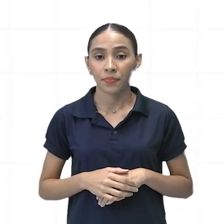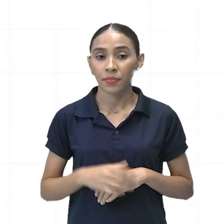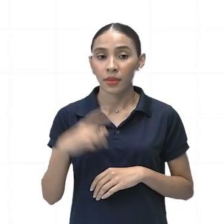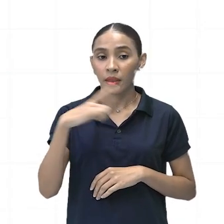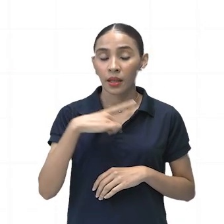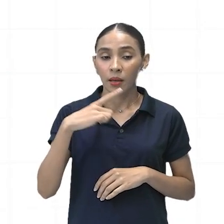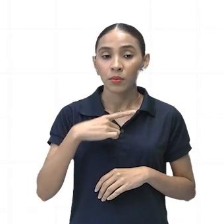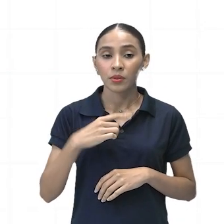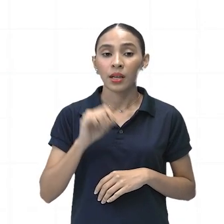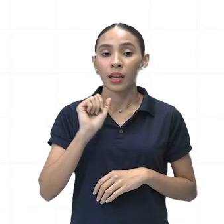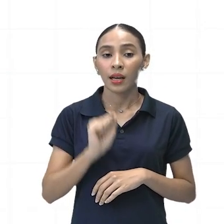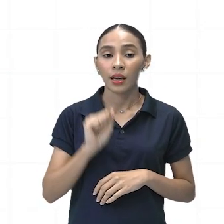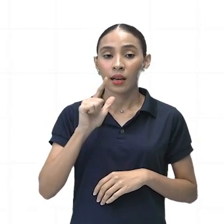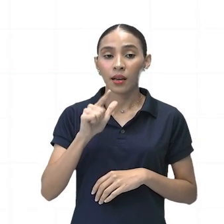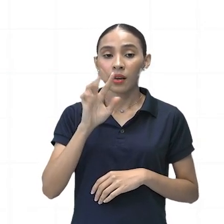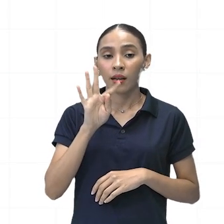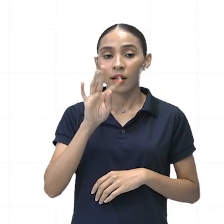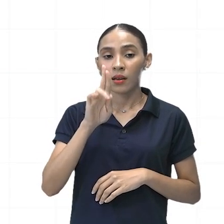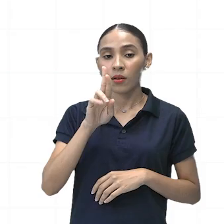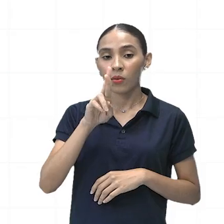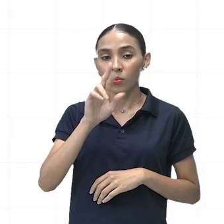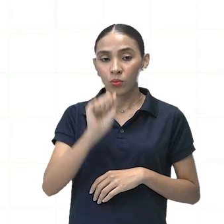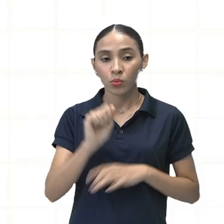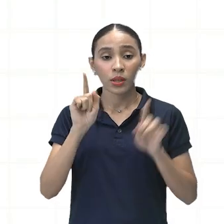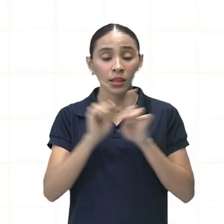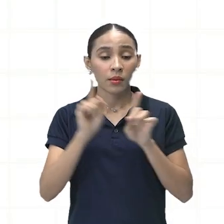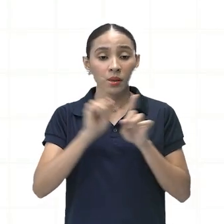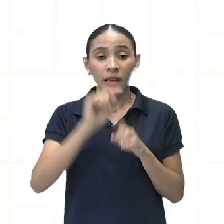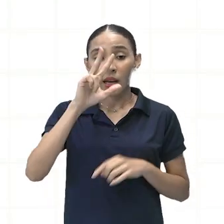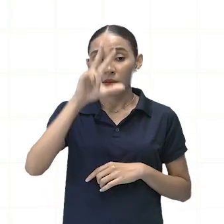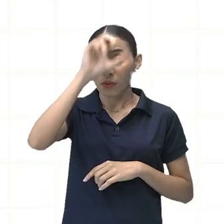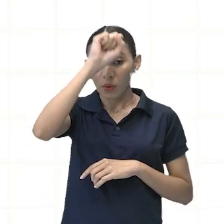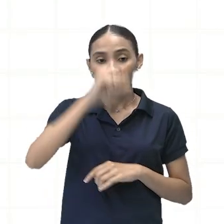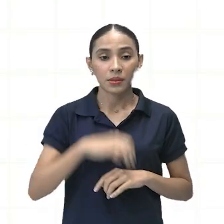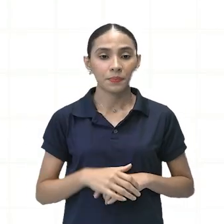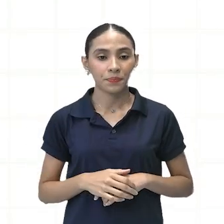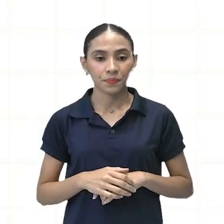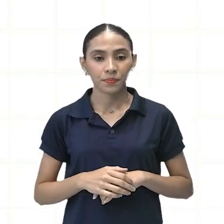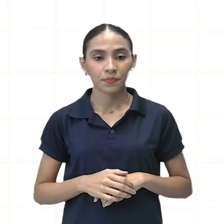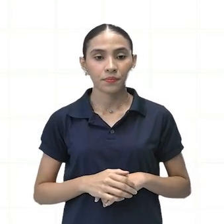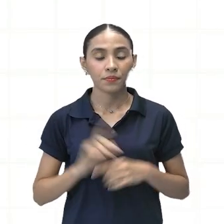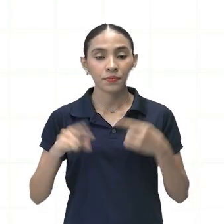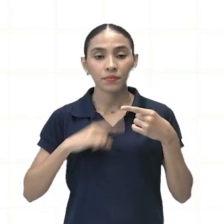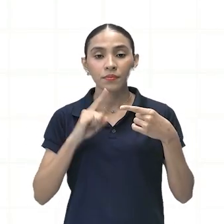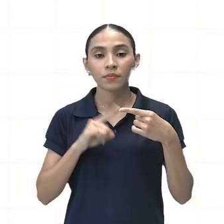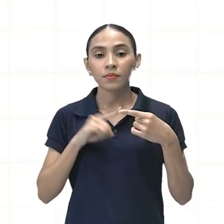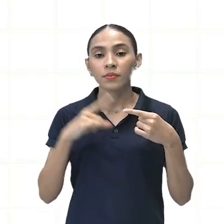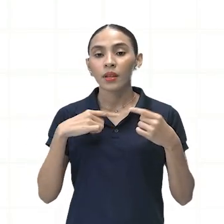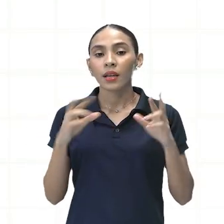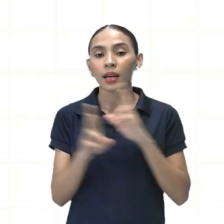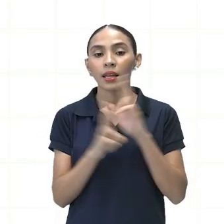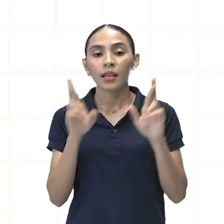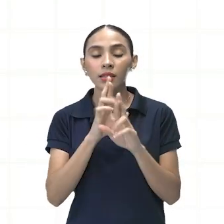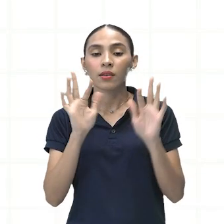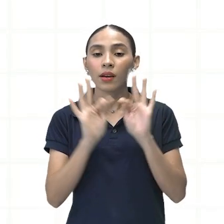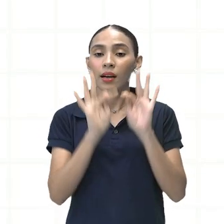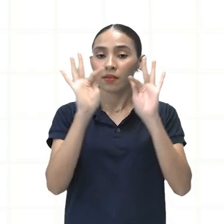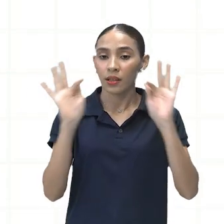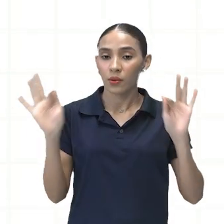Temos, então, a altura e a intensidade. Bem, a altura ela está relacionada